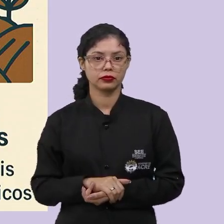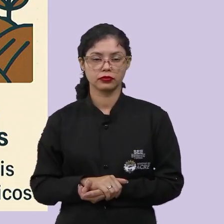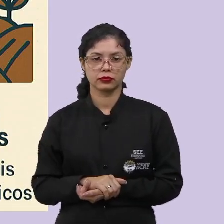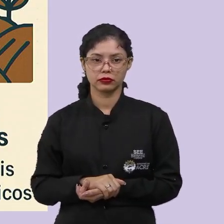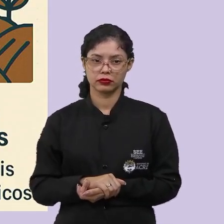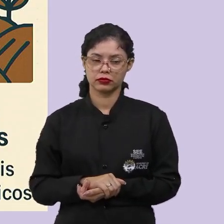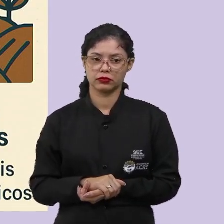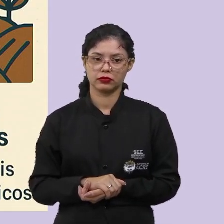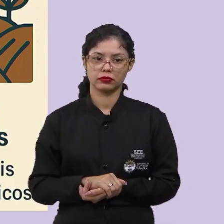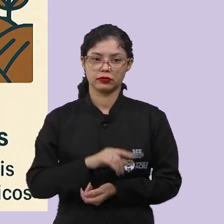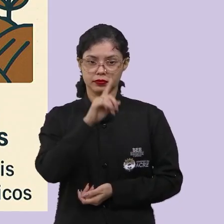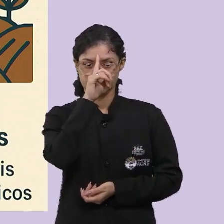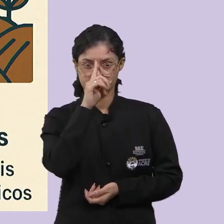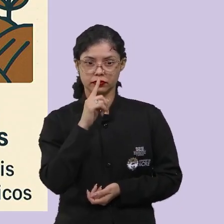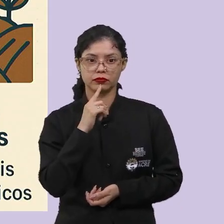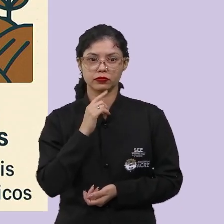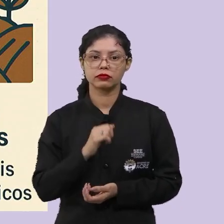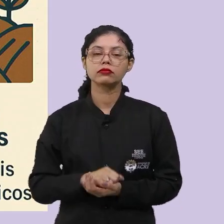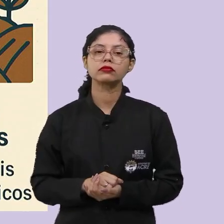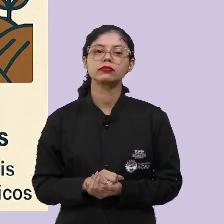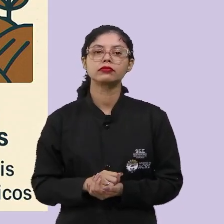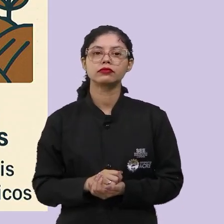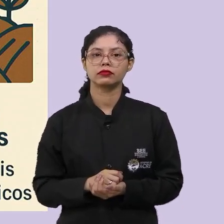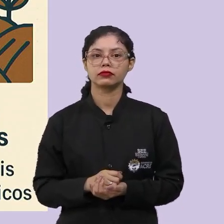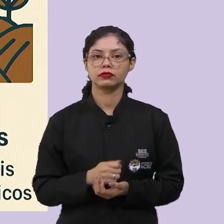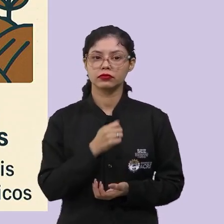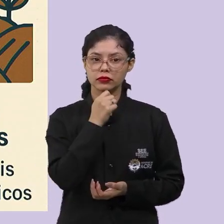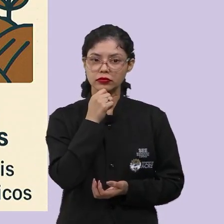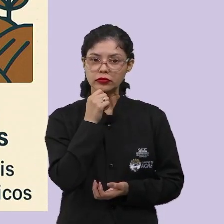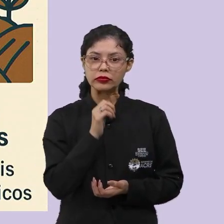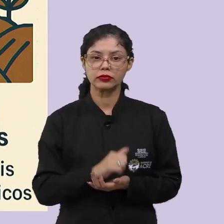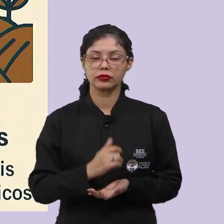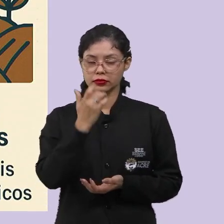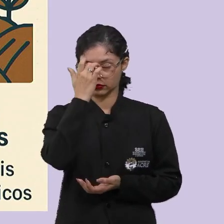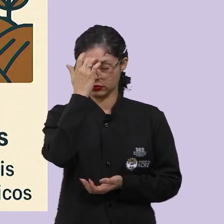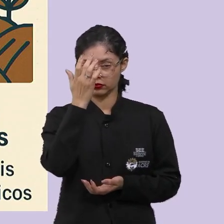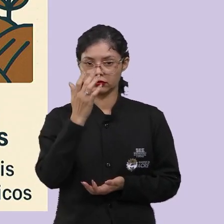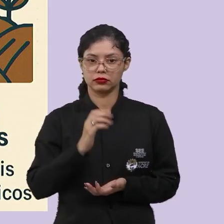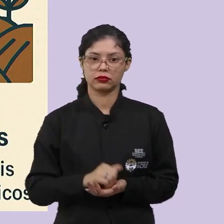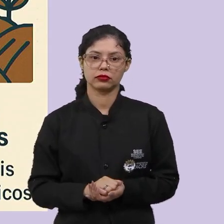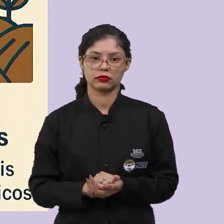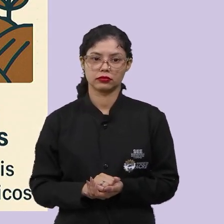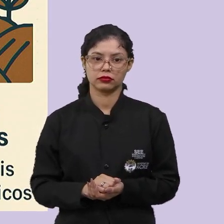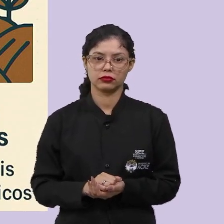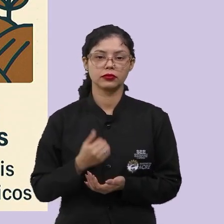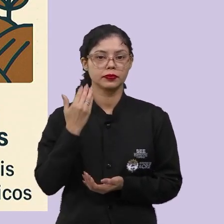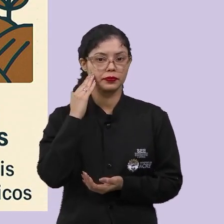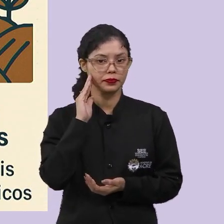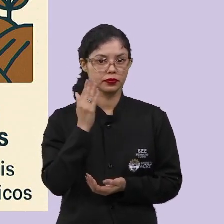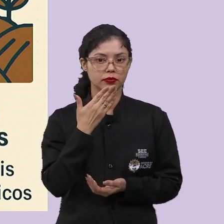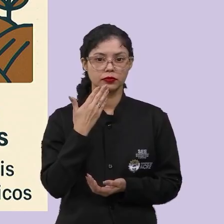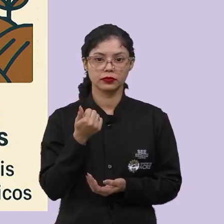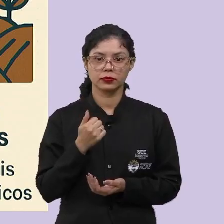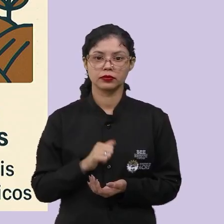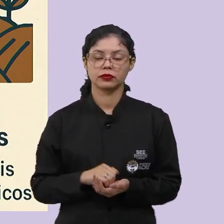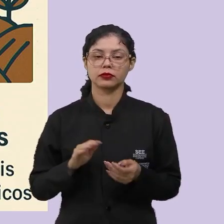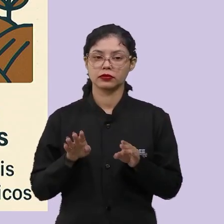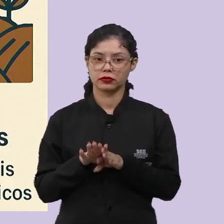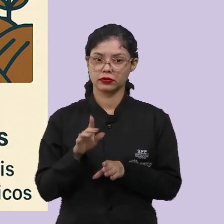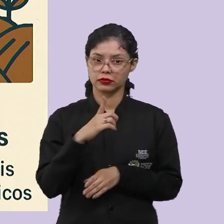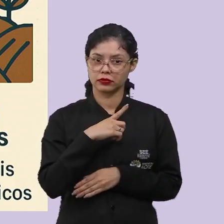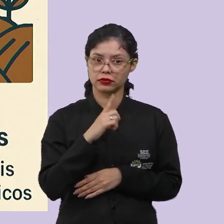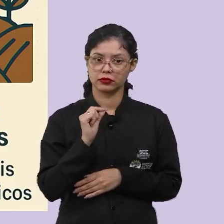É uma imagenzinha, uma animação, tá? Bem fácil, bem de fácil compreensão, e ela